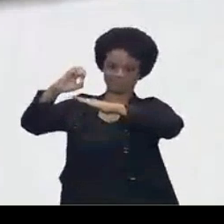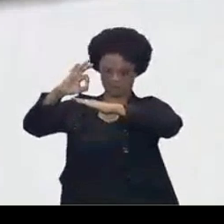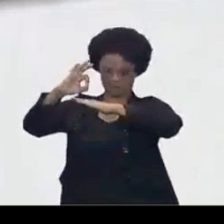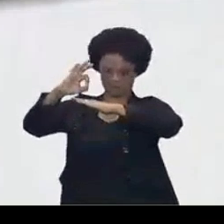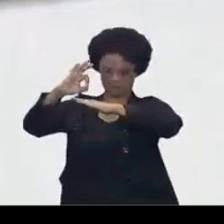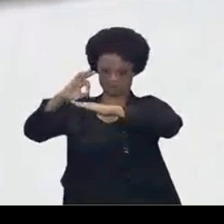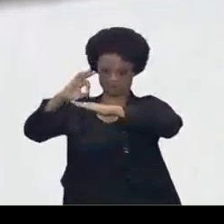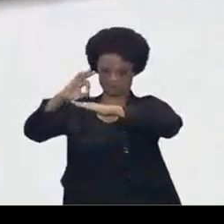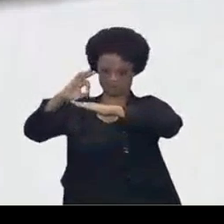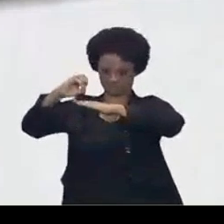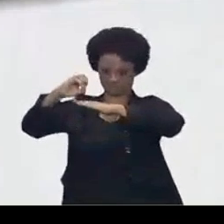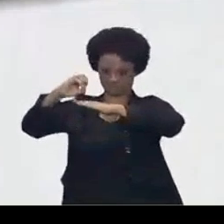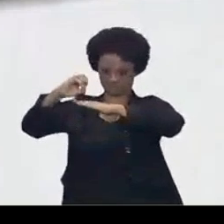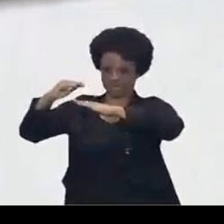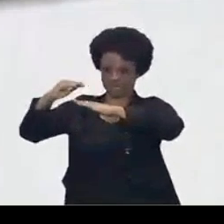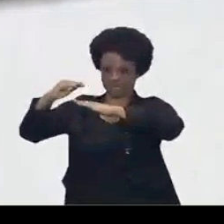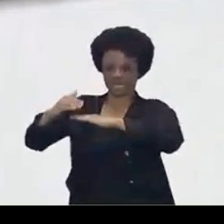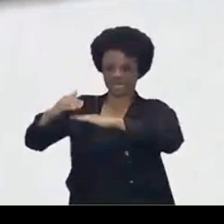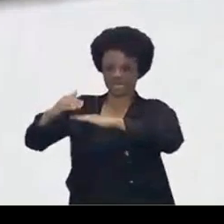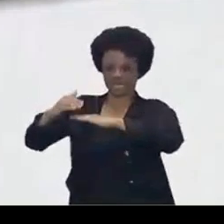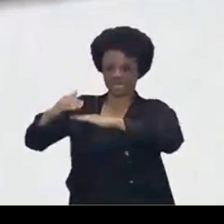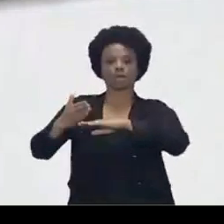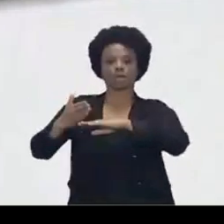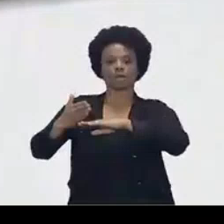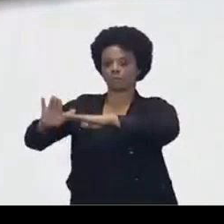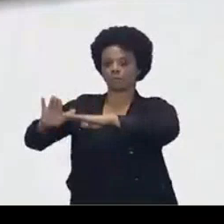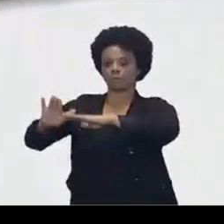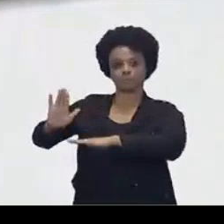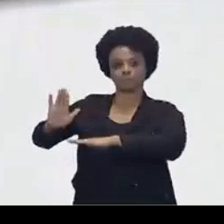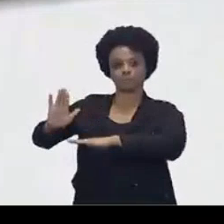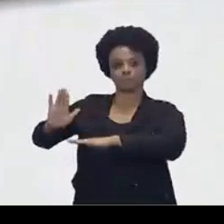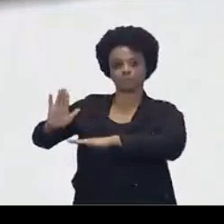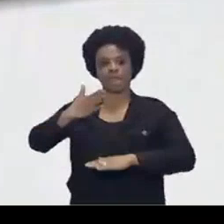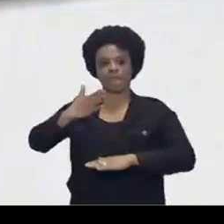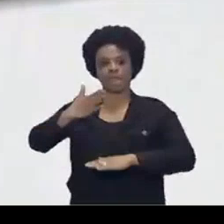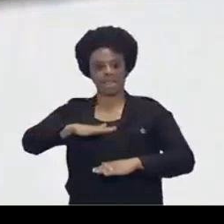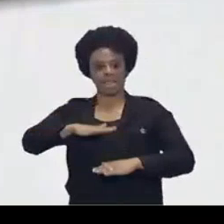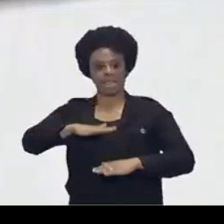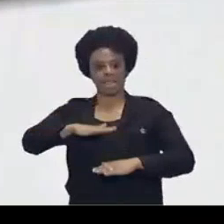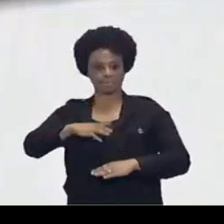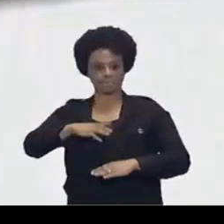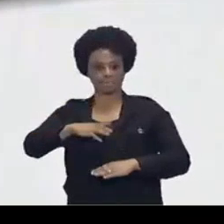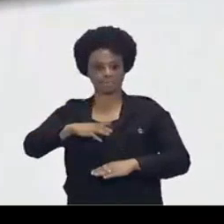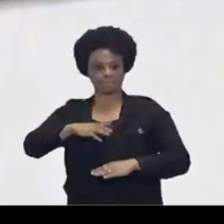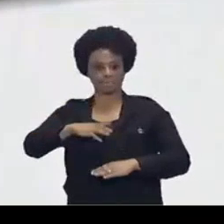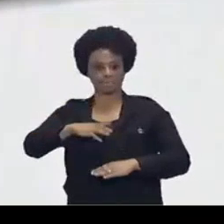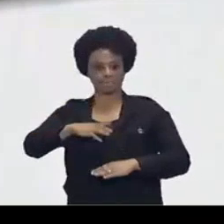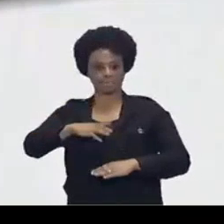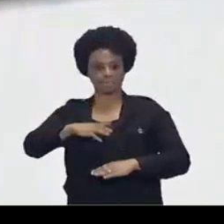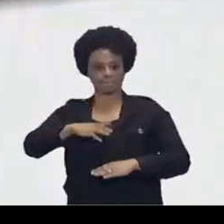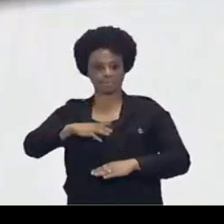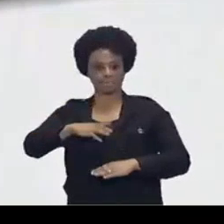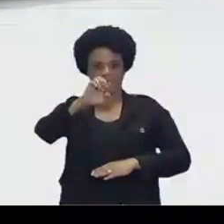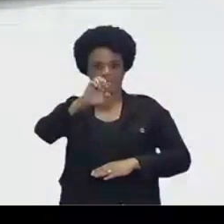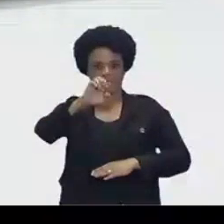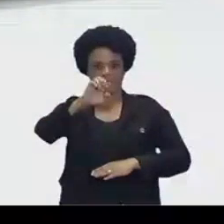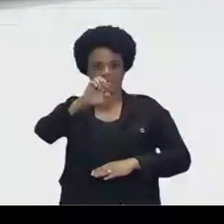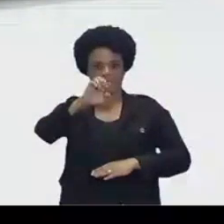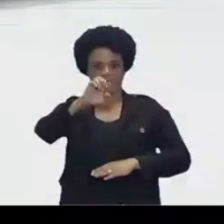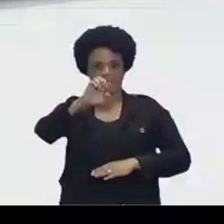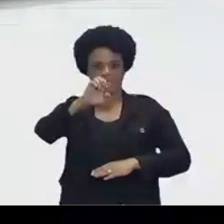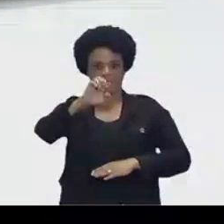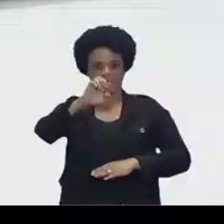Abandonar a partir do repouso. Se nós estamos abandonando ela a partir do nosso repouso,